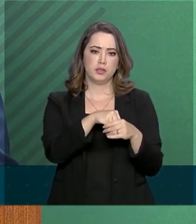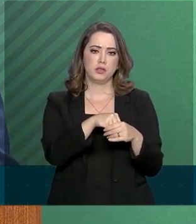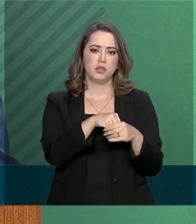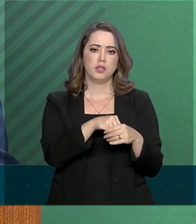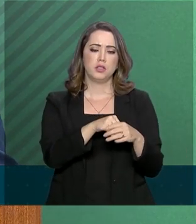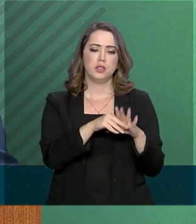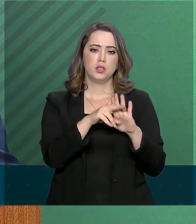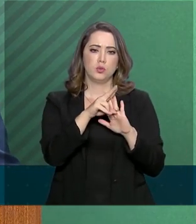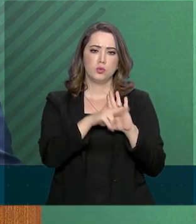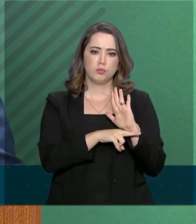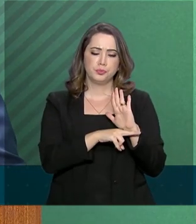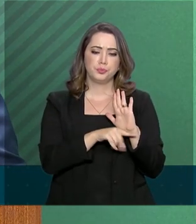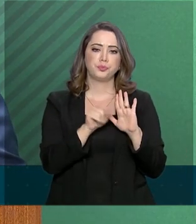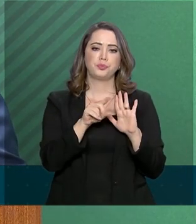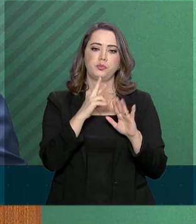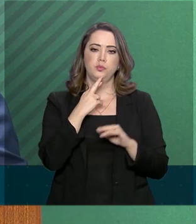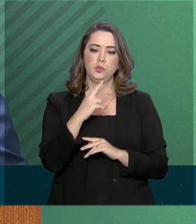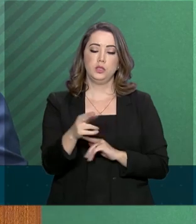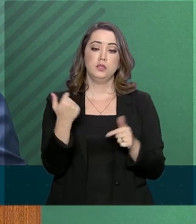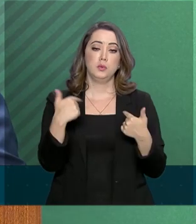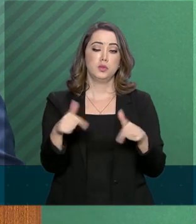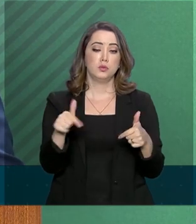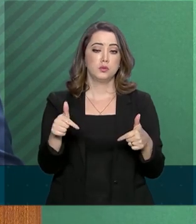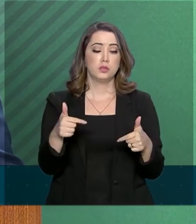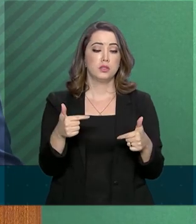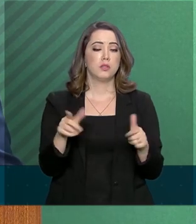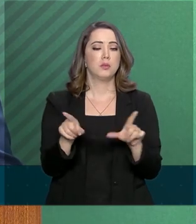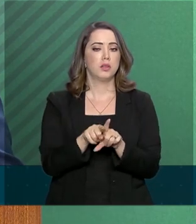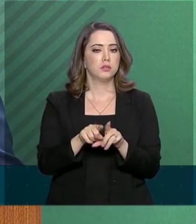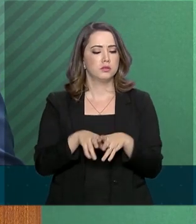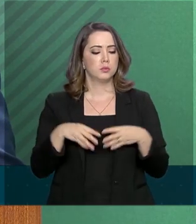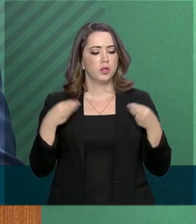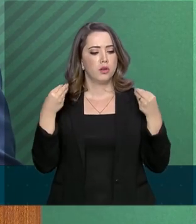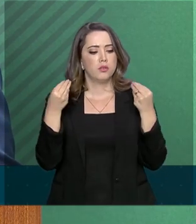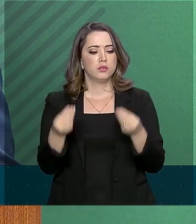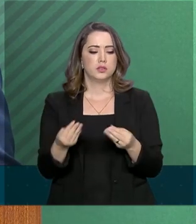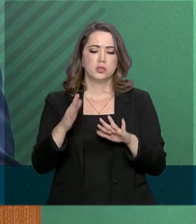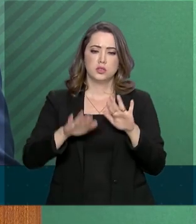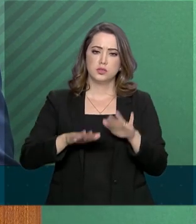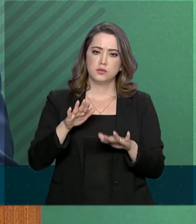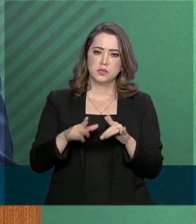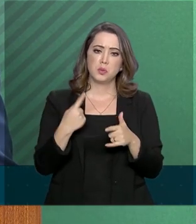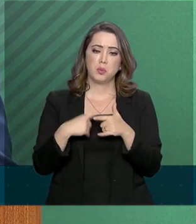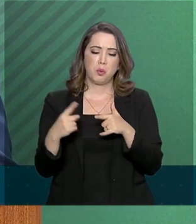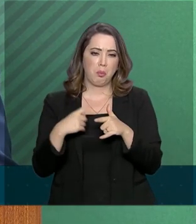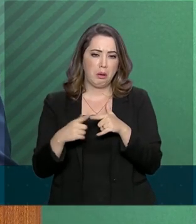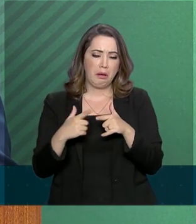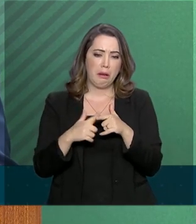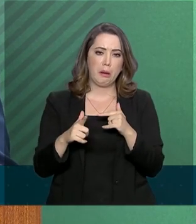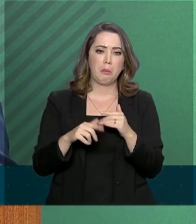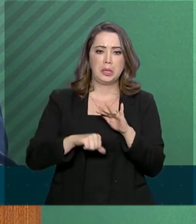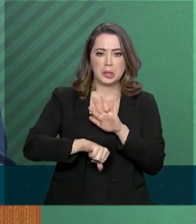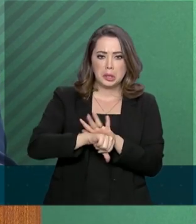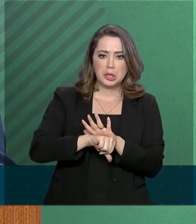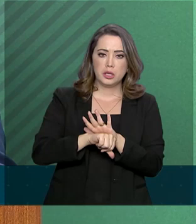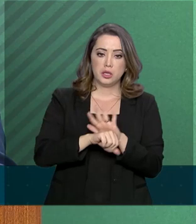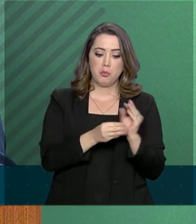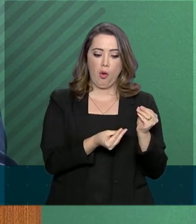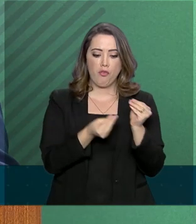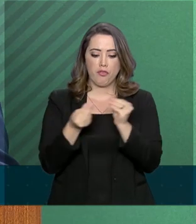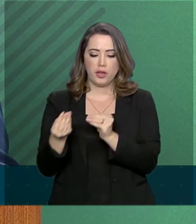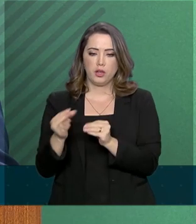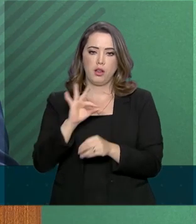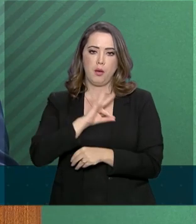o resultado da ação além do encaminhamento de eventuais ilicitudes para as autoridades policiais